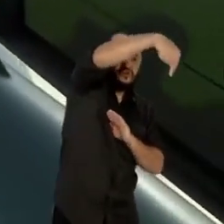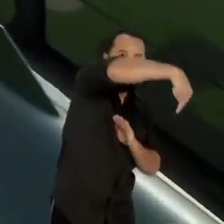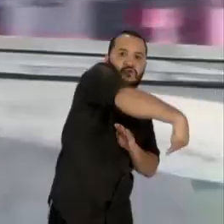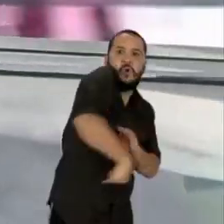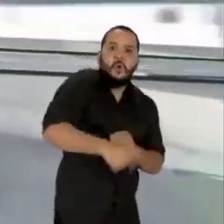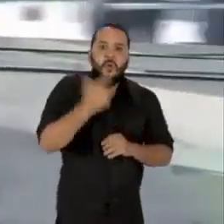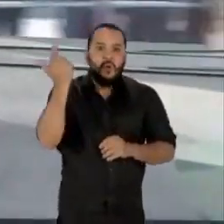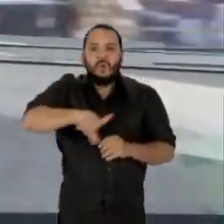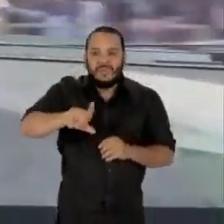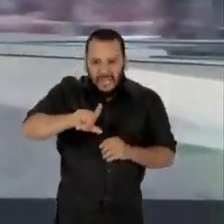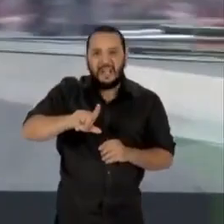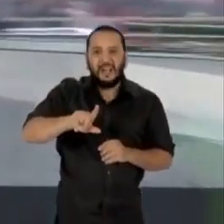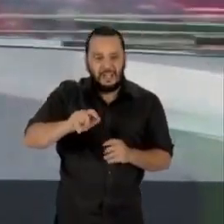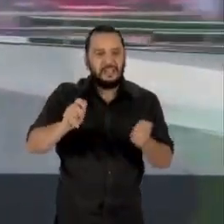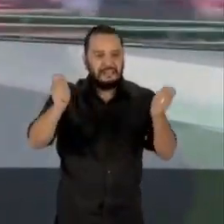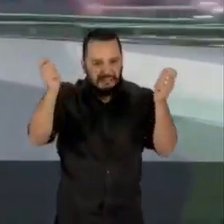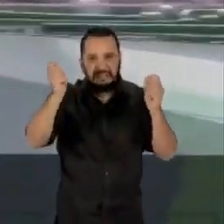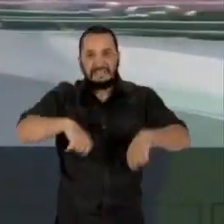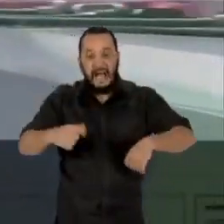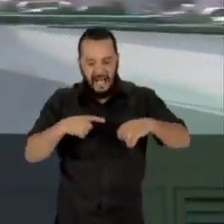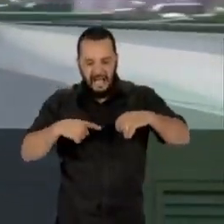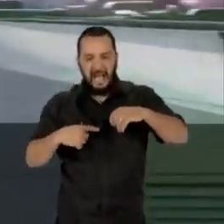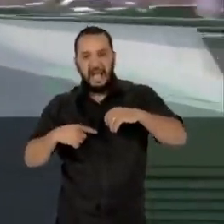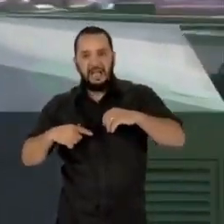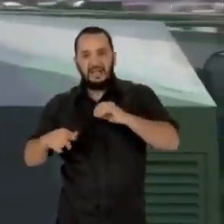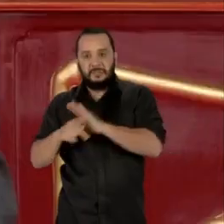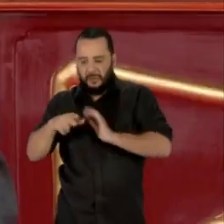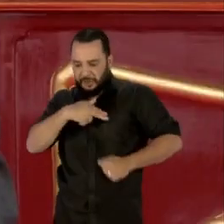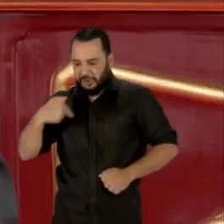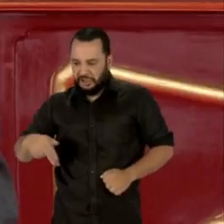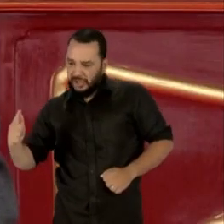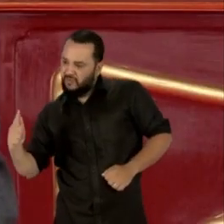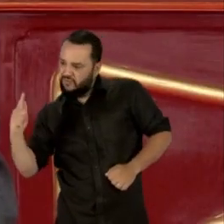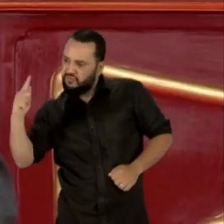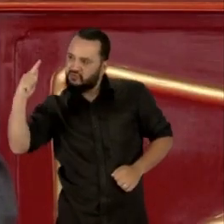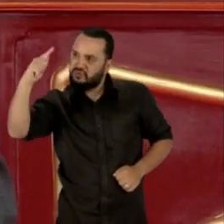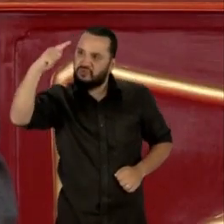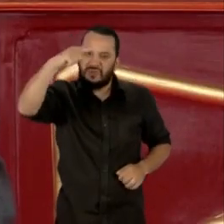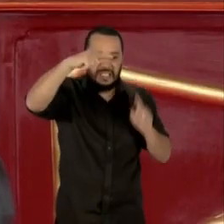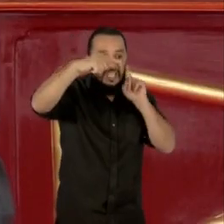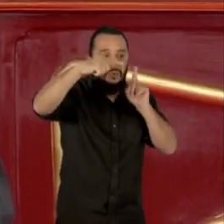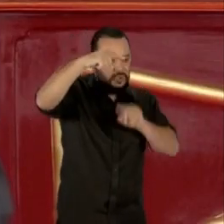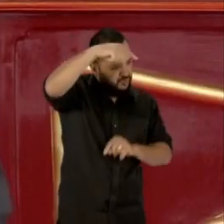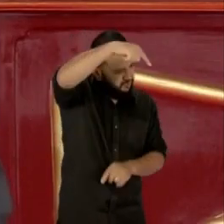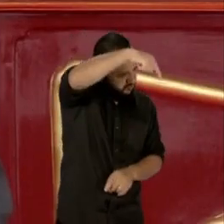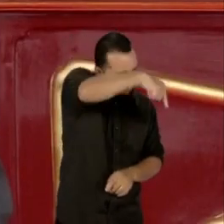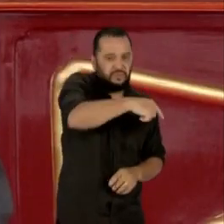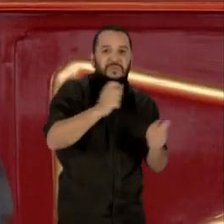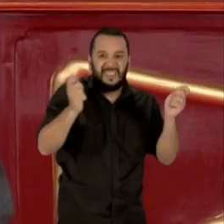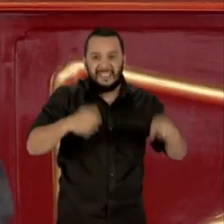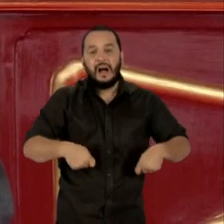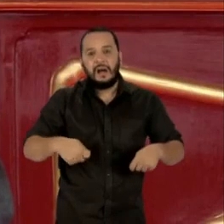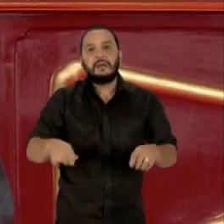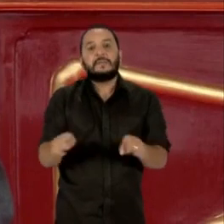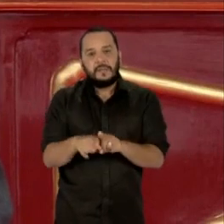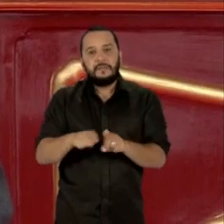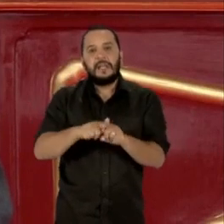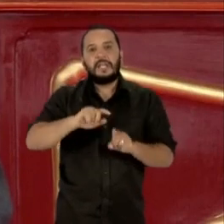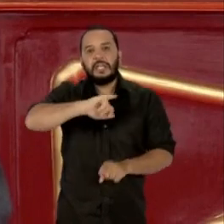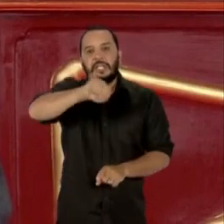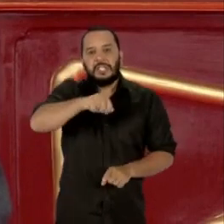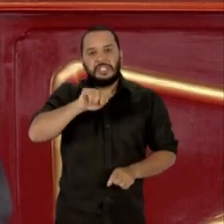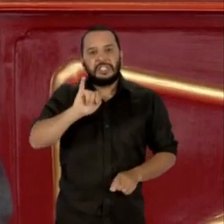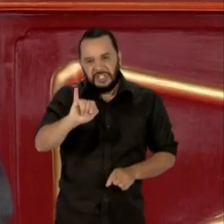17 que pode chegar até os estados unidos o presidente chinês xi jinping reforçou a unidade do país